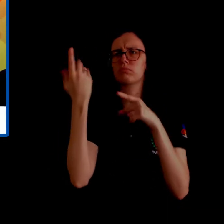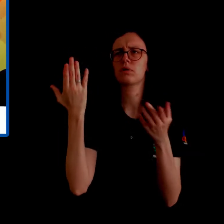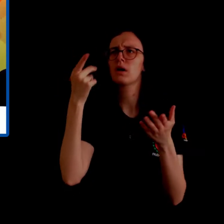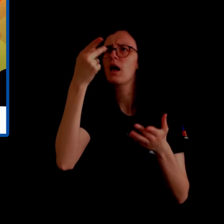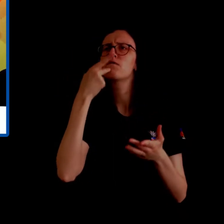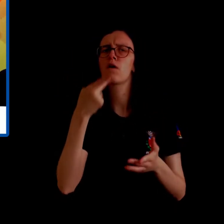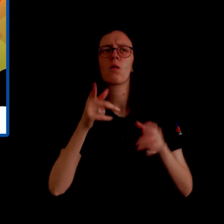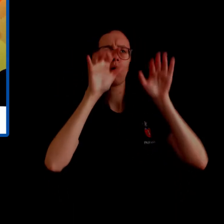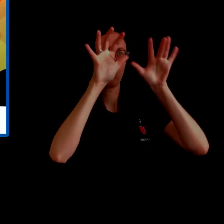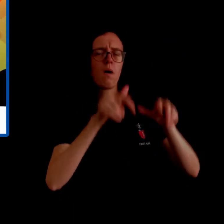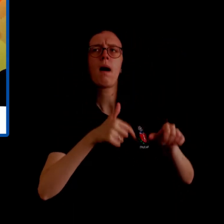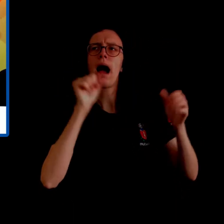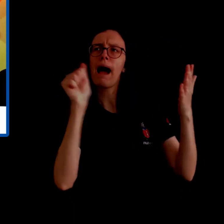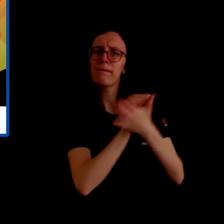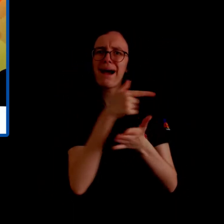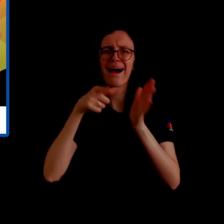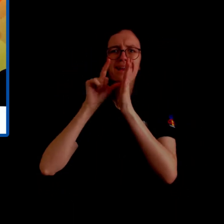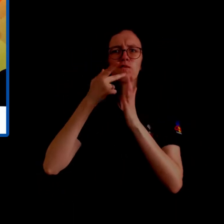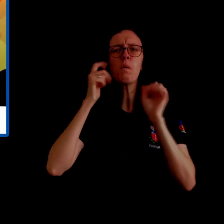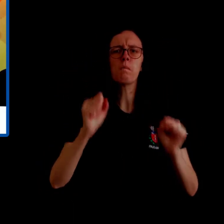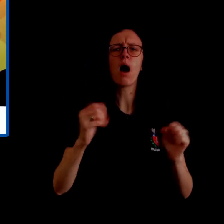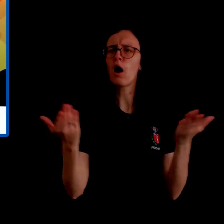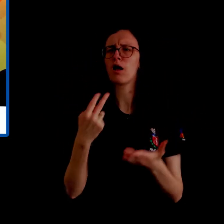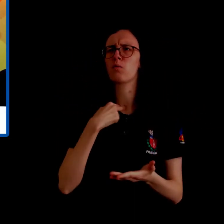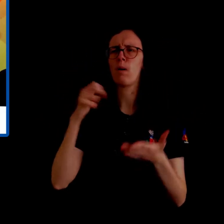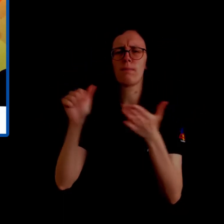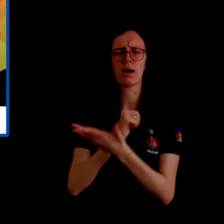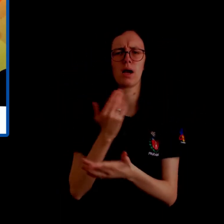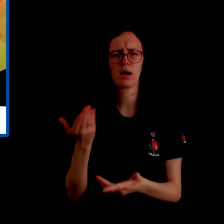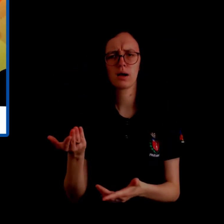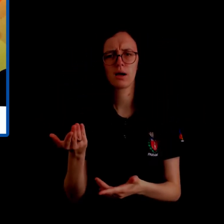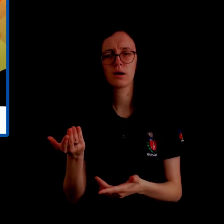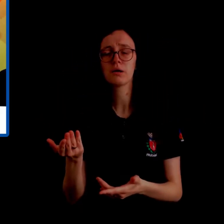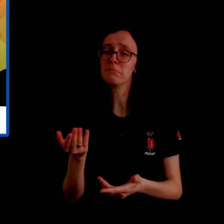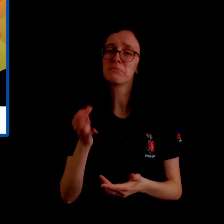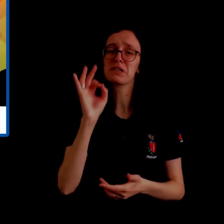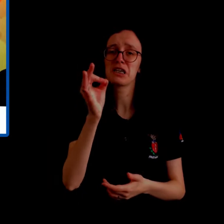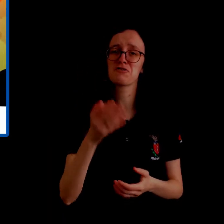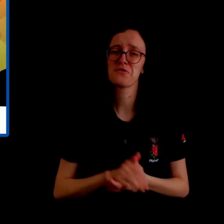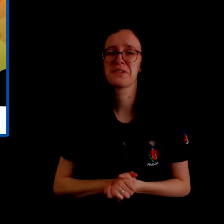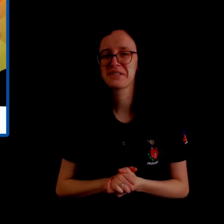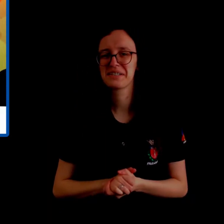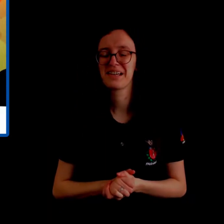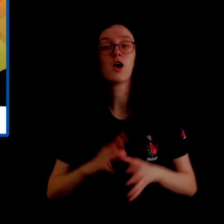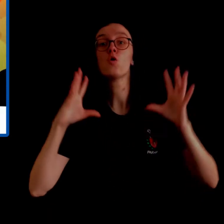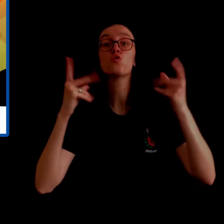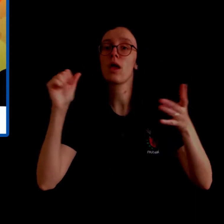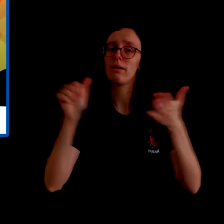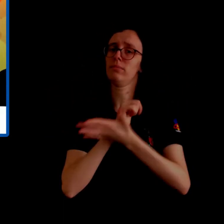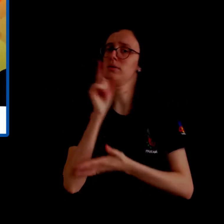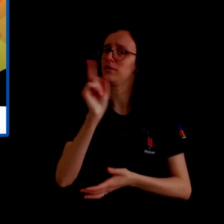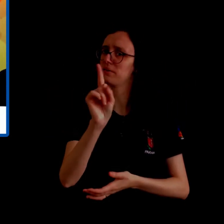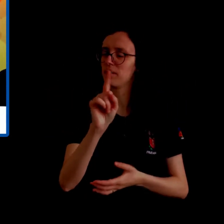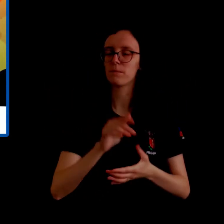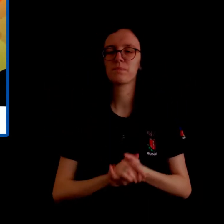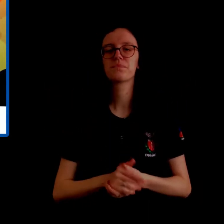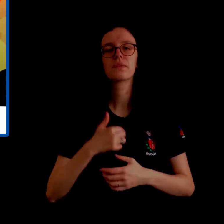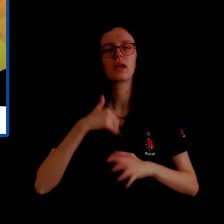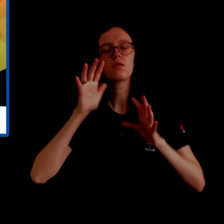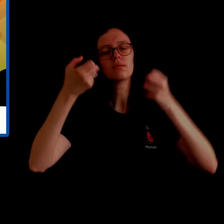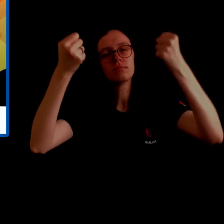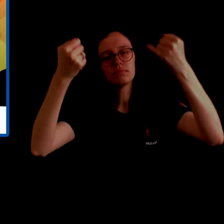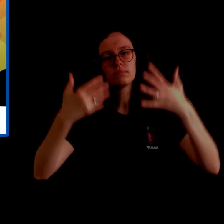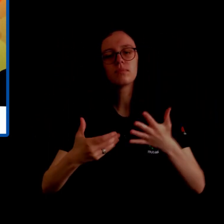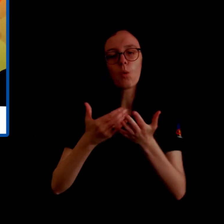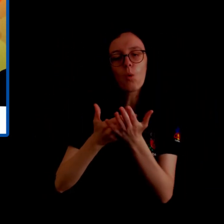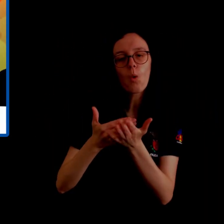que tem formulários que eu apago e tem formulários que eu não apago? Isso mesmo que você entendeu, tá? Como eu disse a vocês no